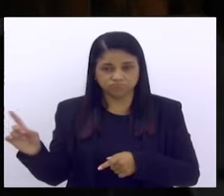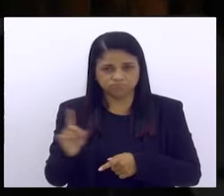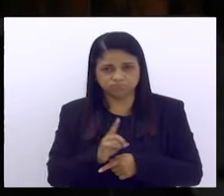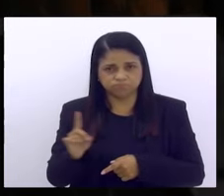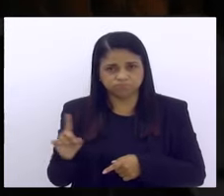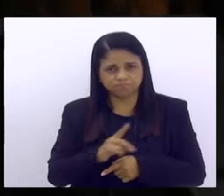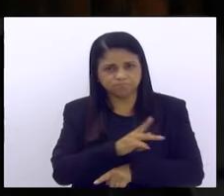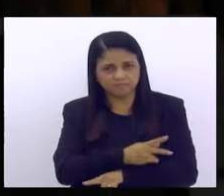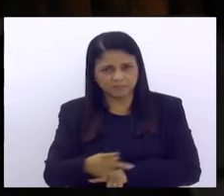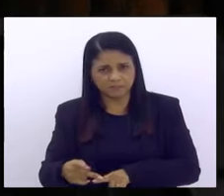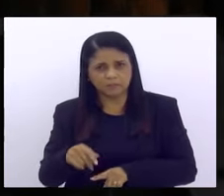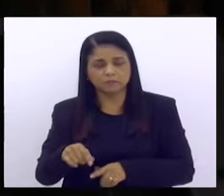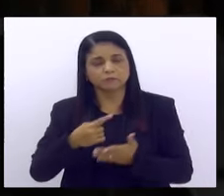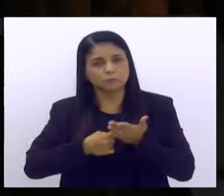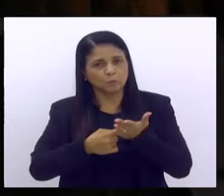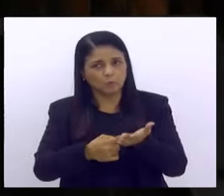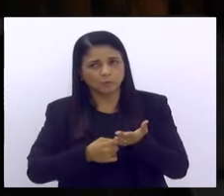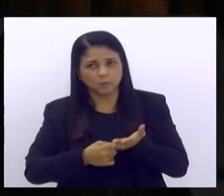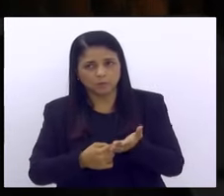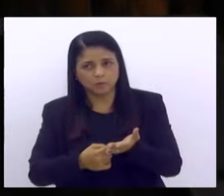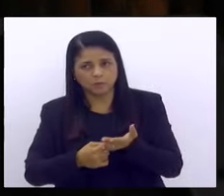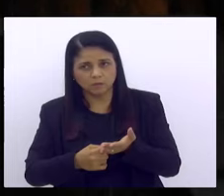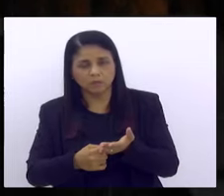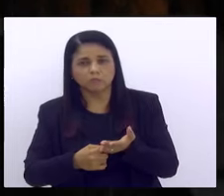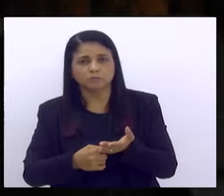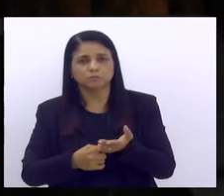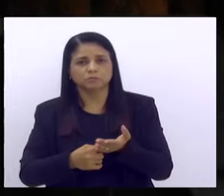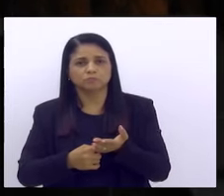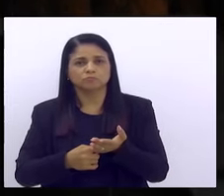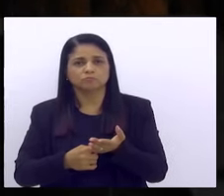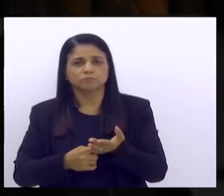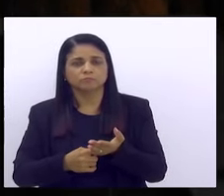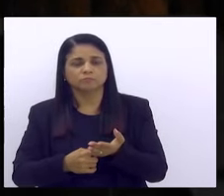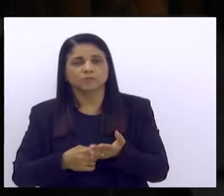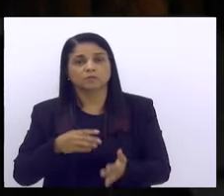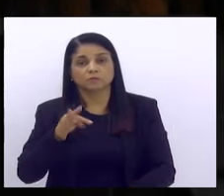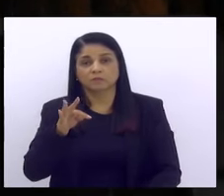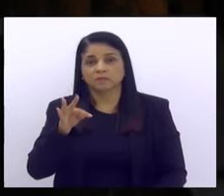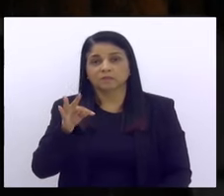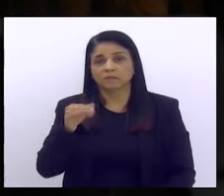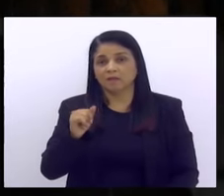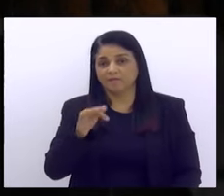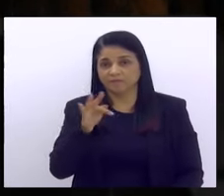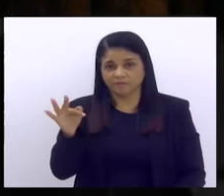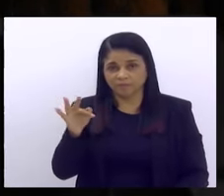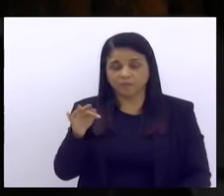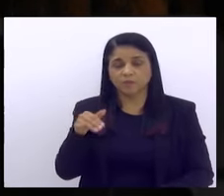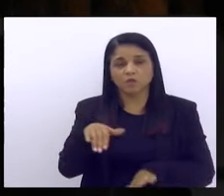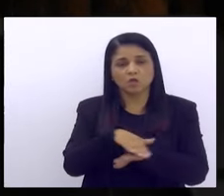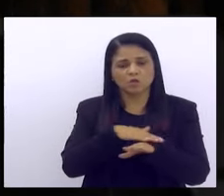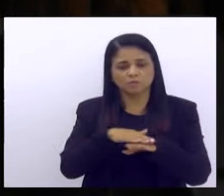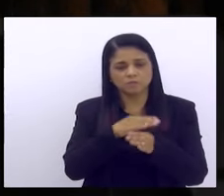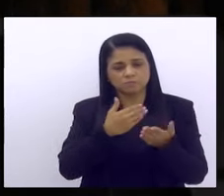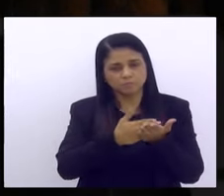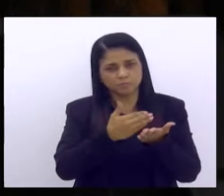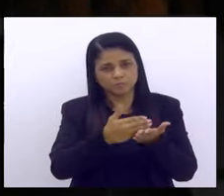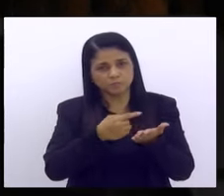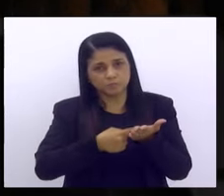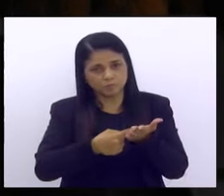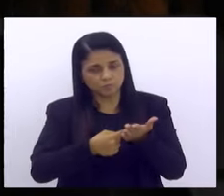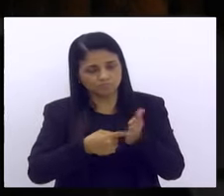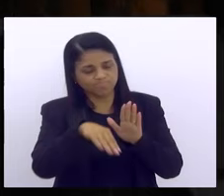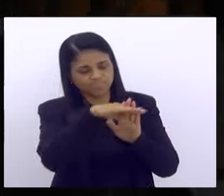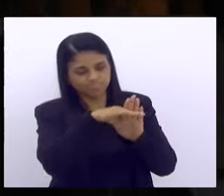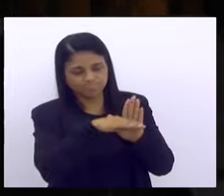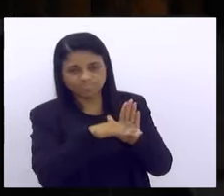vezes, se comprometeu em chamá-los para o TAF, se comprometeu num cronograma e não